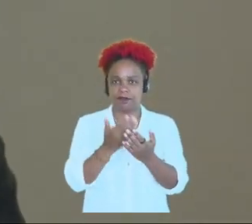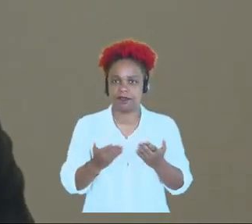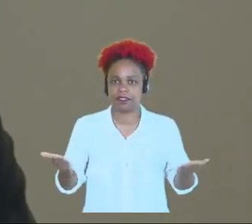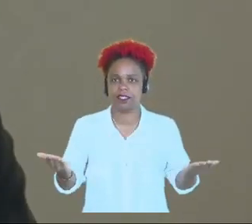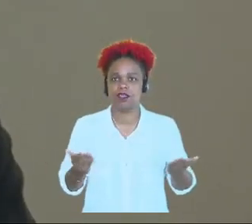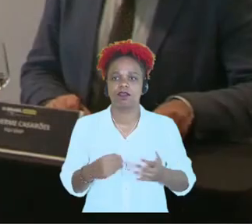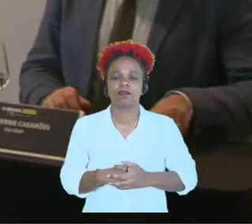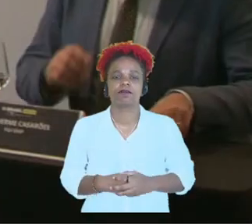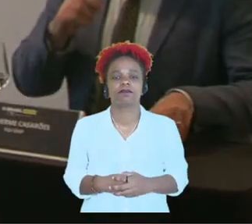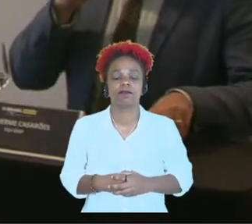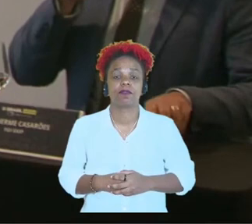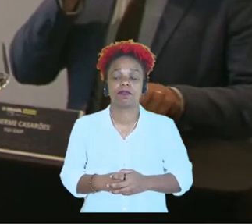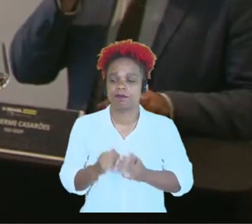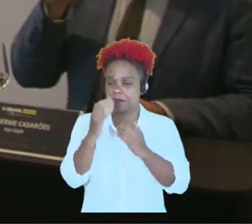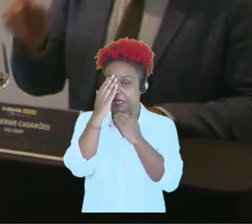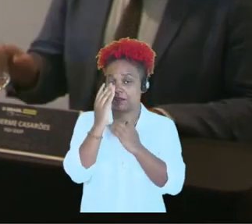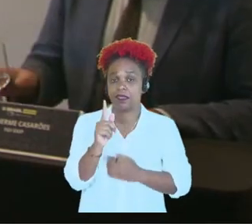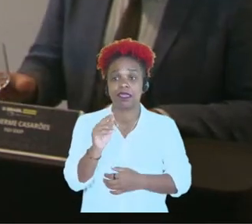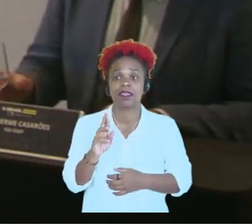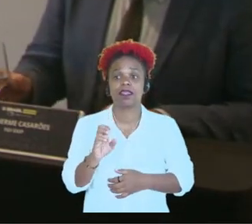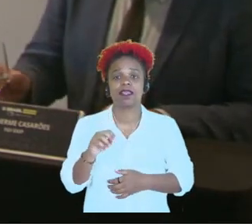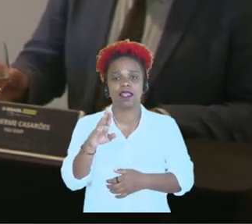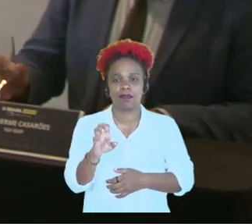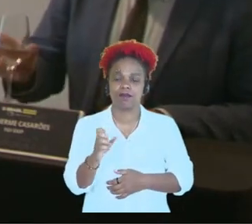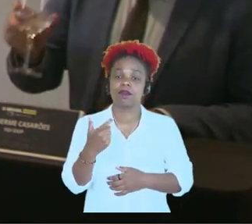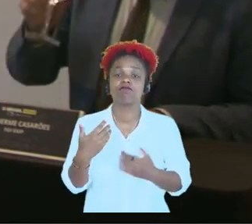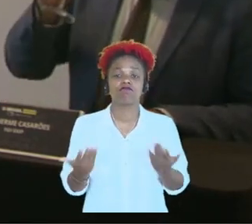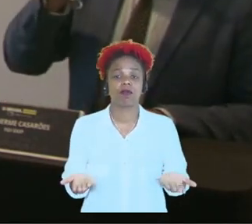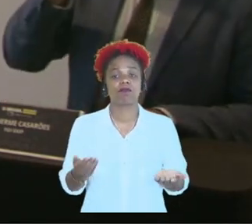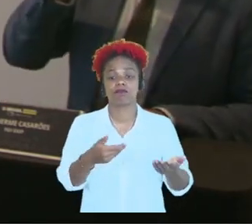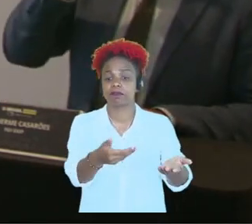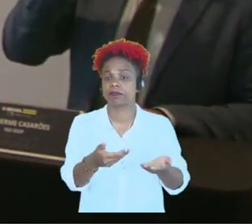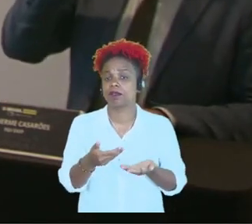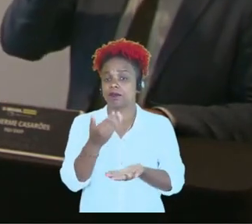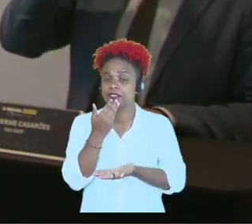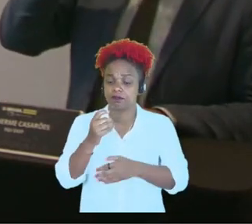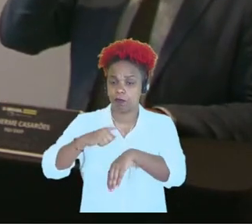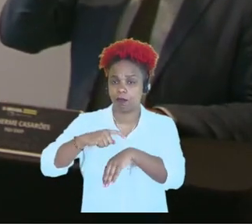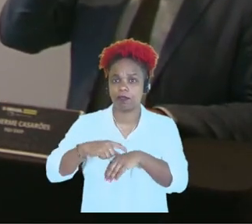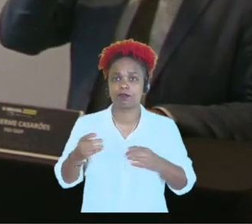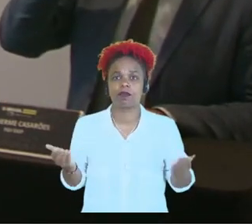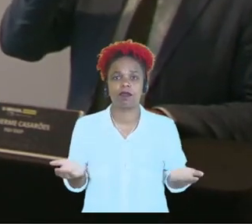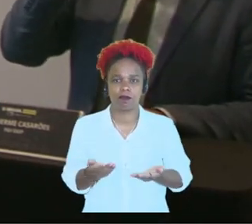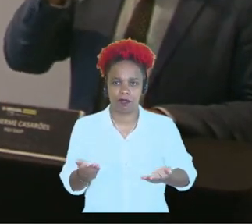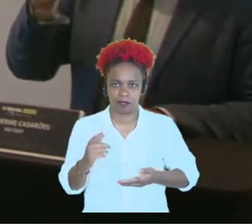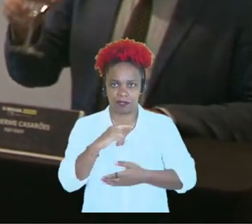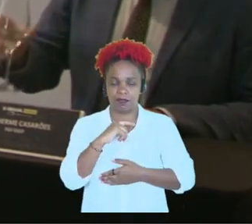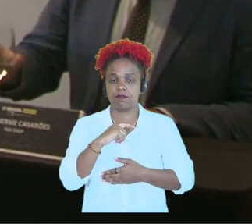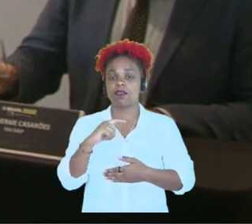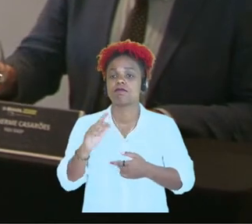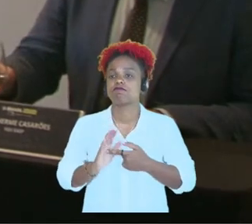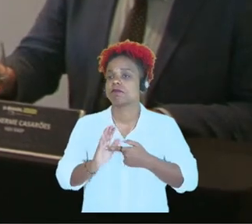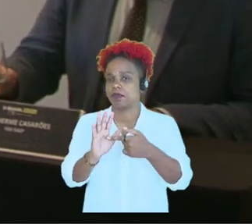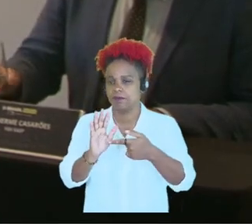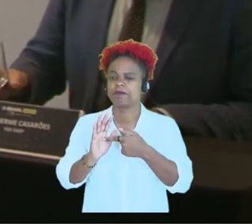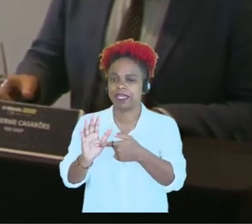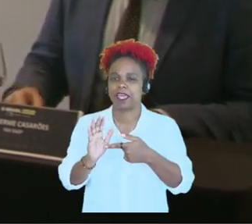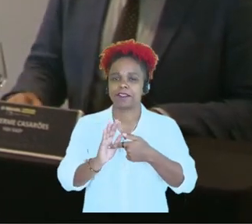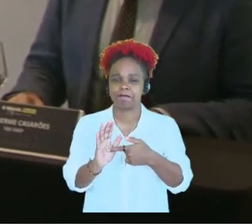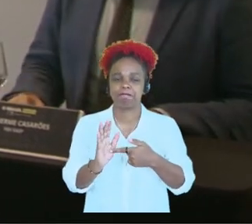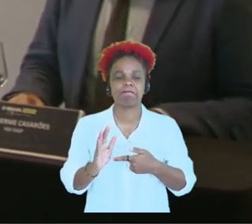Muito obrigado, Guilherme. Vamos passar, então, imediatamente ao momento das exposições. A gente